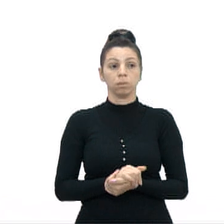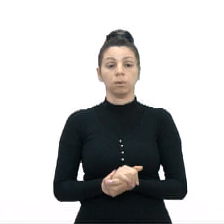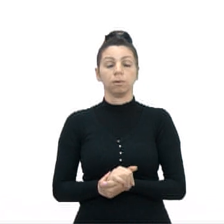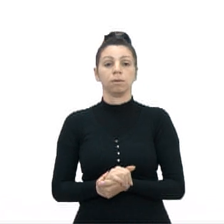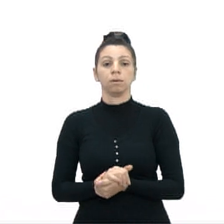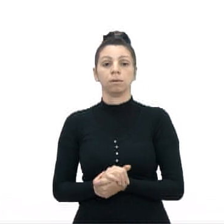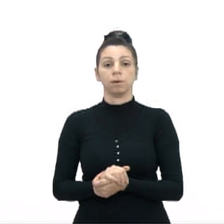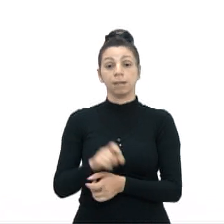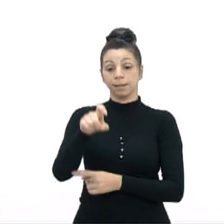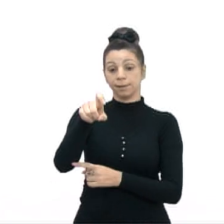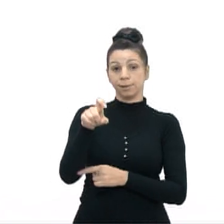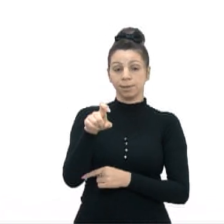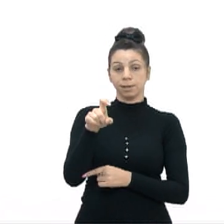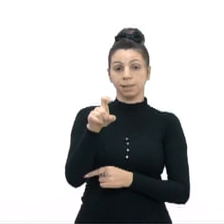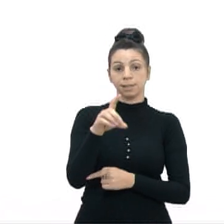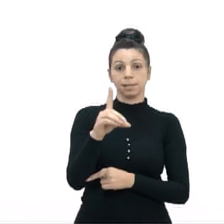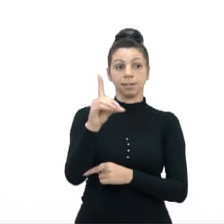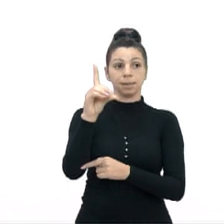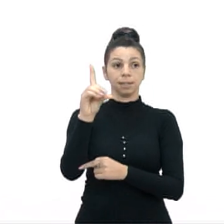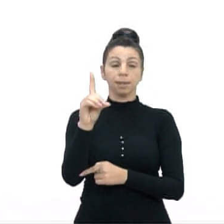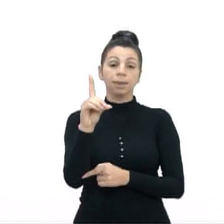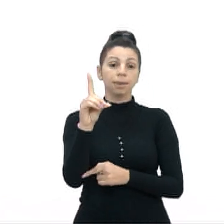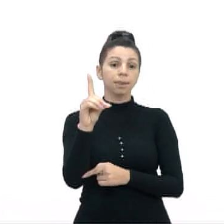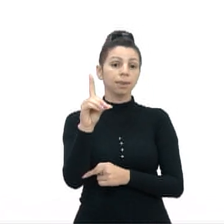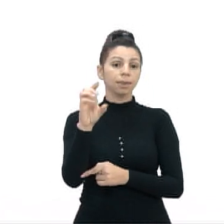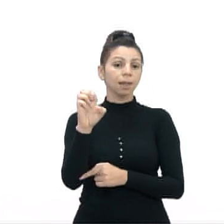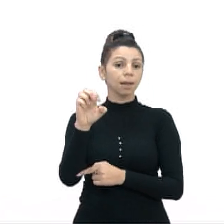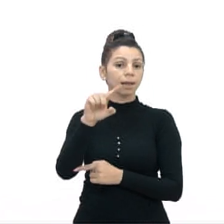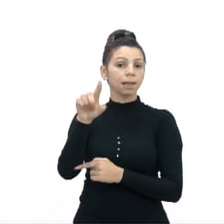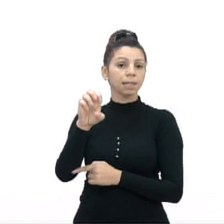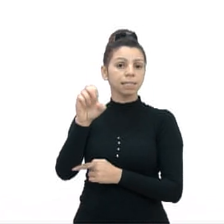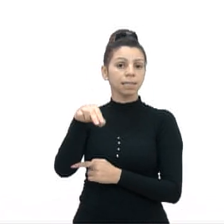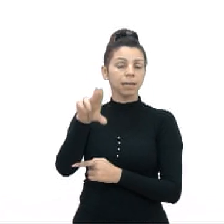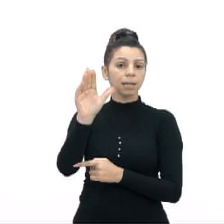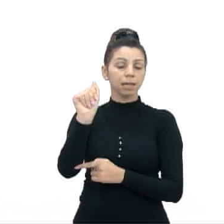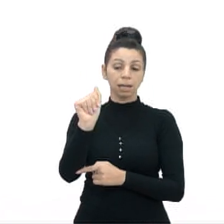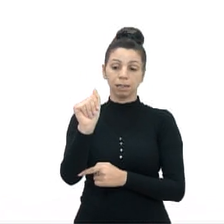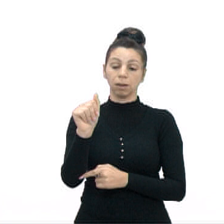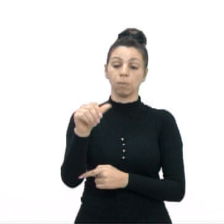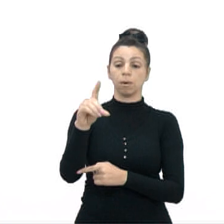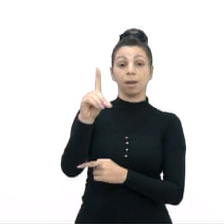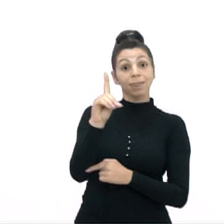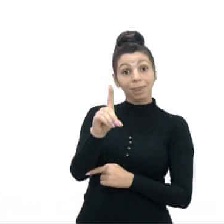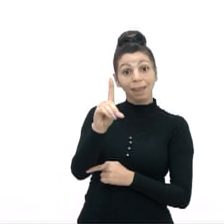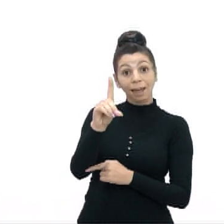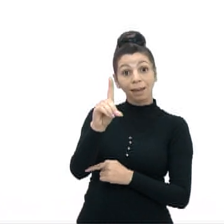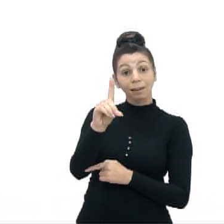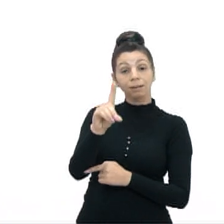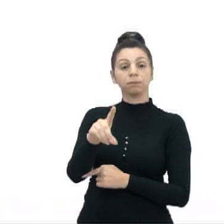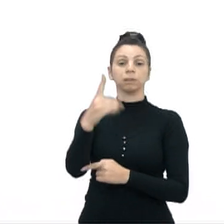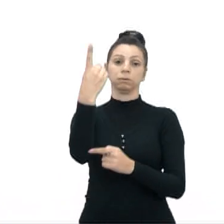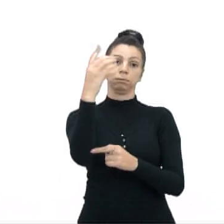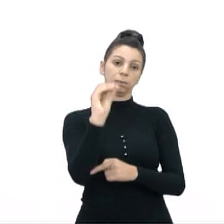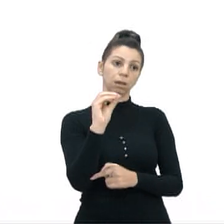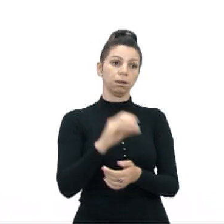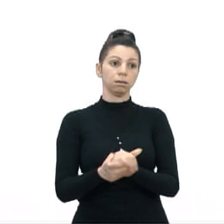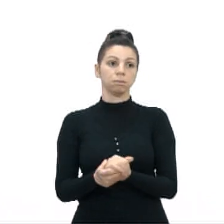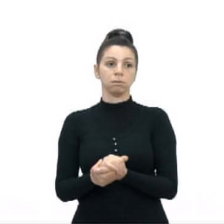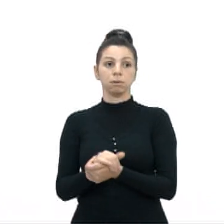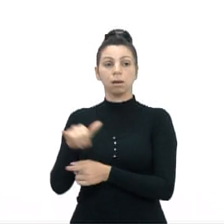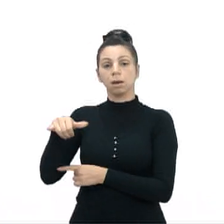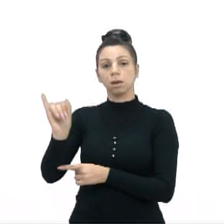y unidades. Uma dezena é quanto? 10. Uma unidade é 1. Como é que vai